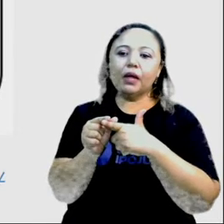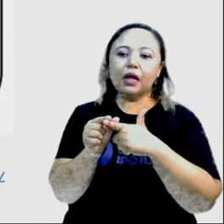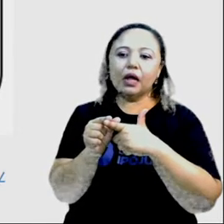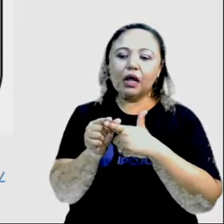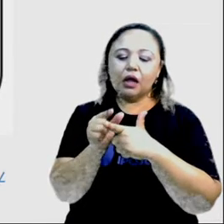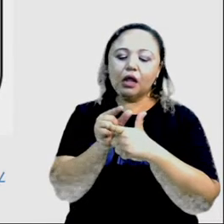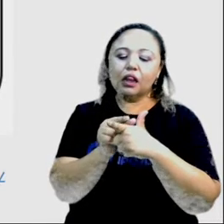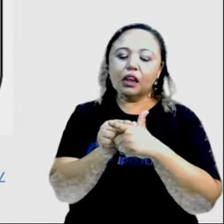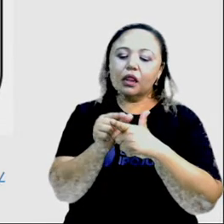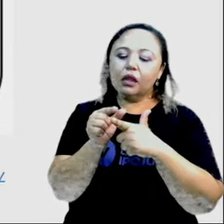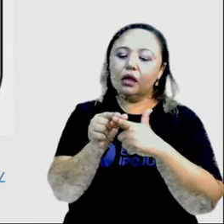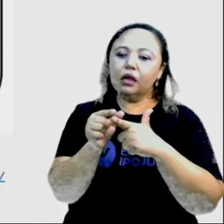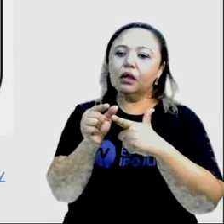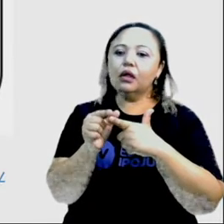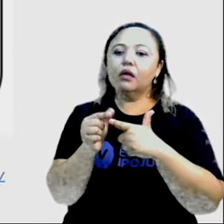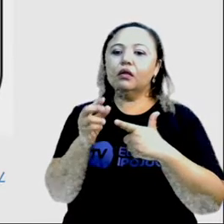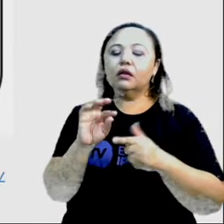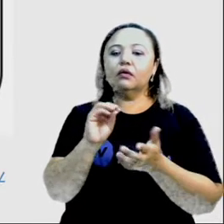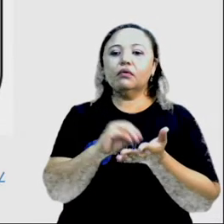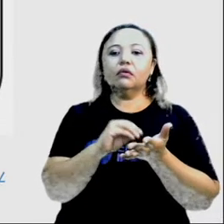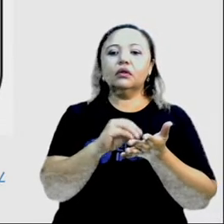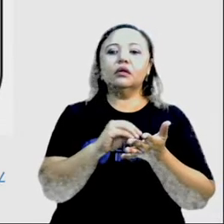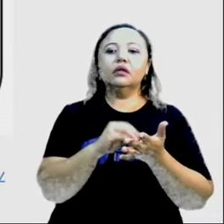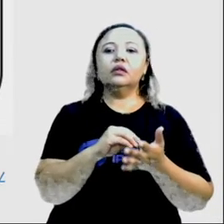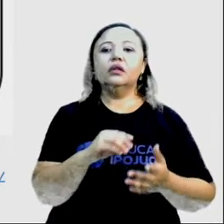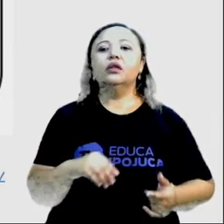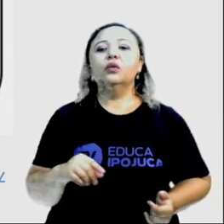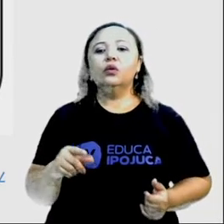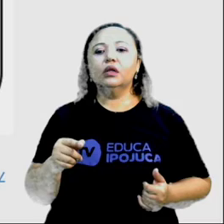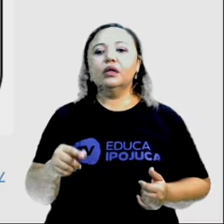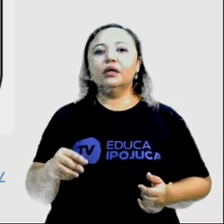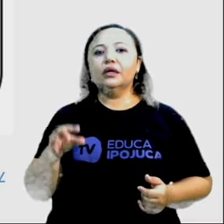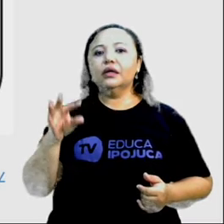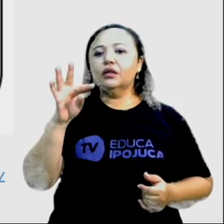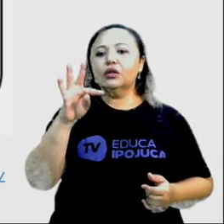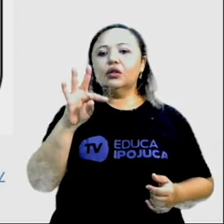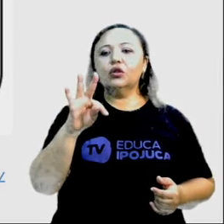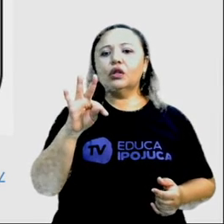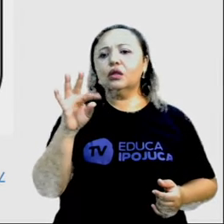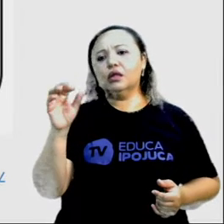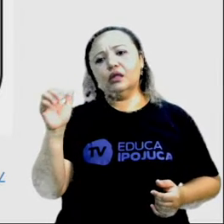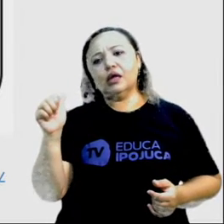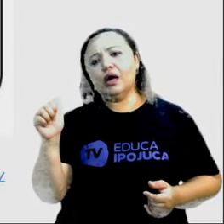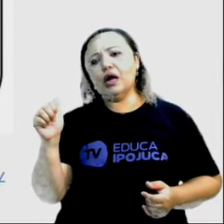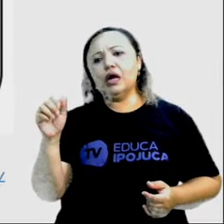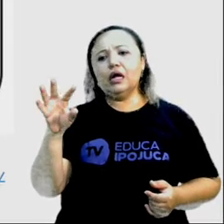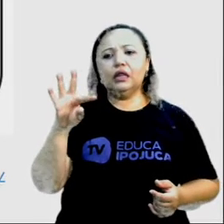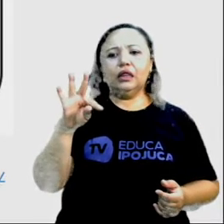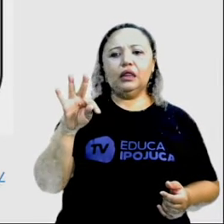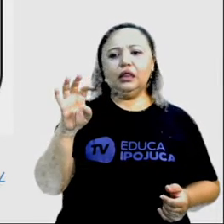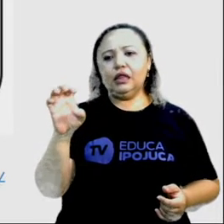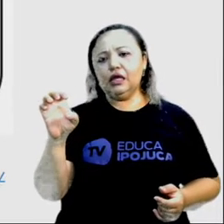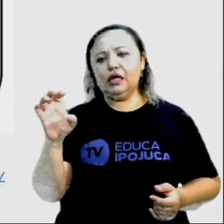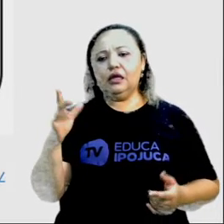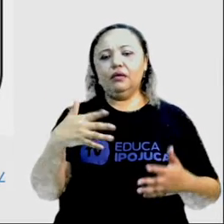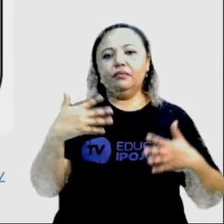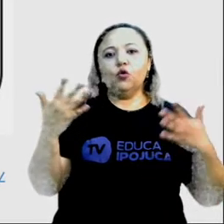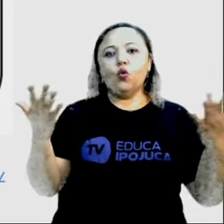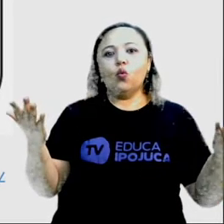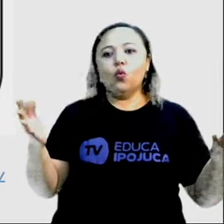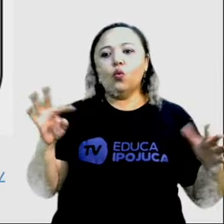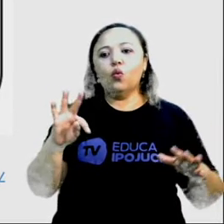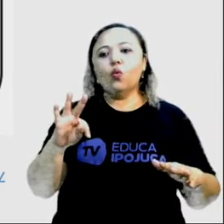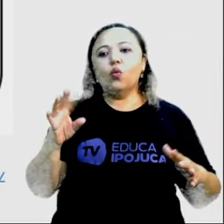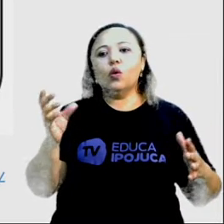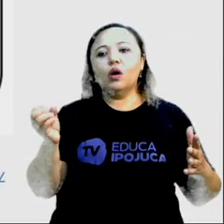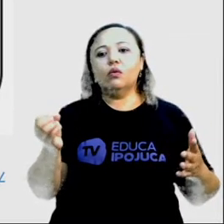gente? Tomate. Será que inicia com tá? Com té? Ou com